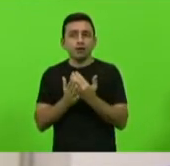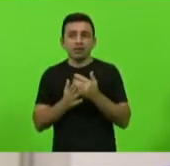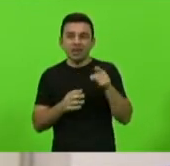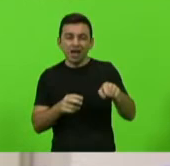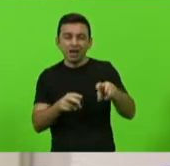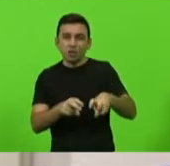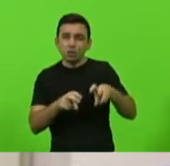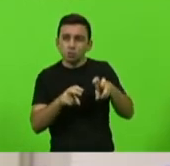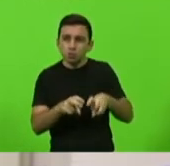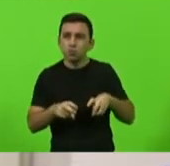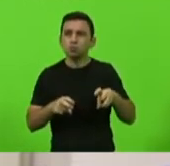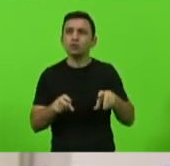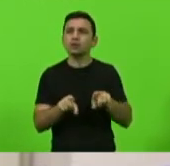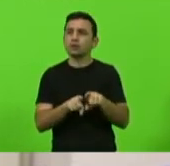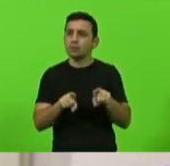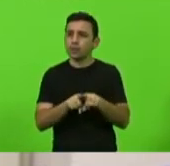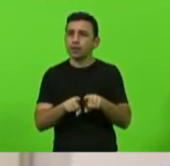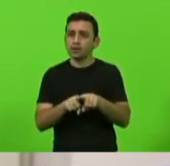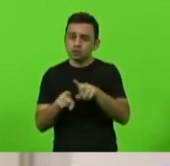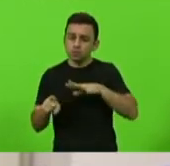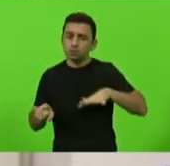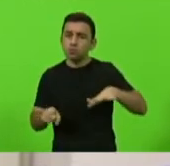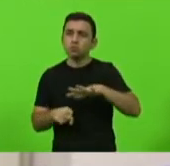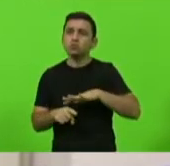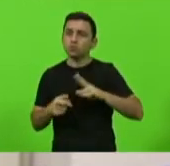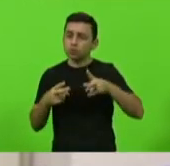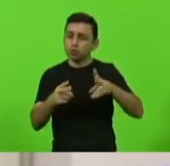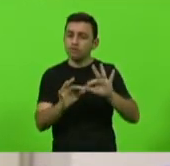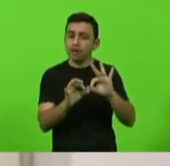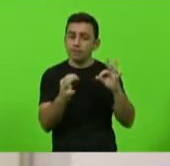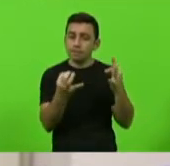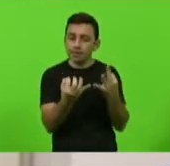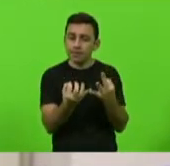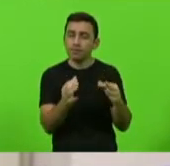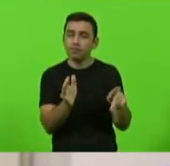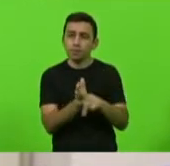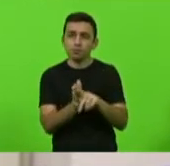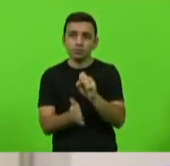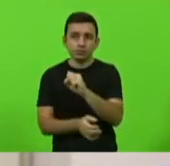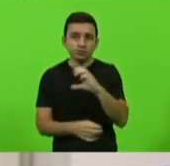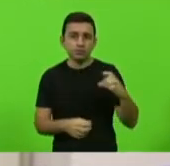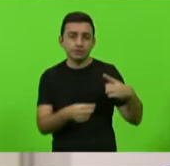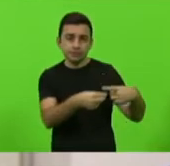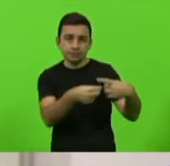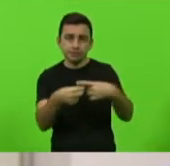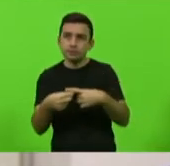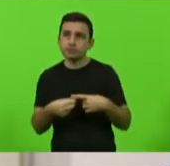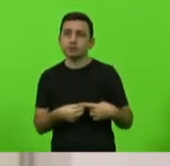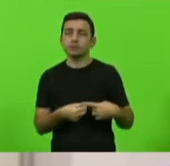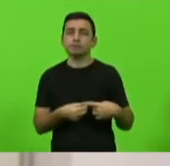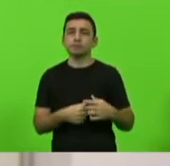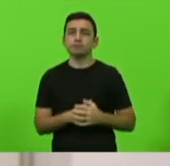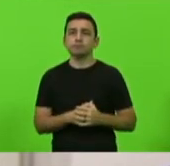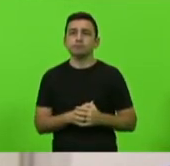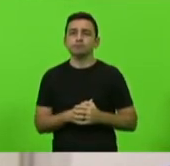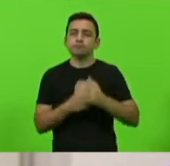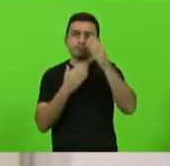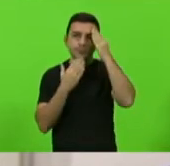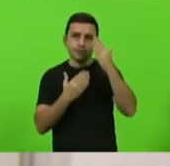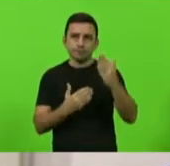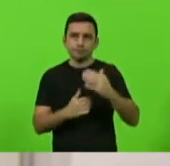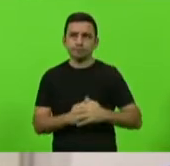agronegócio, mas para a questão da subsistência das famílias catarinenses nesses municípios e nessas regiões. Obrigado pela